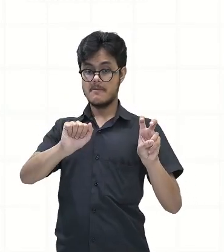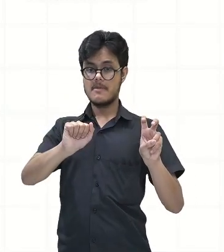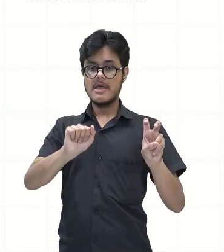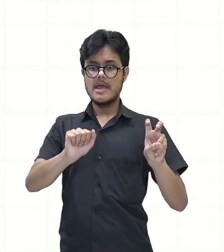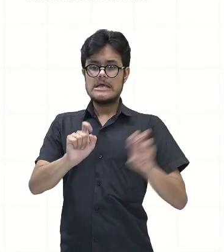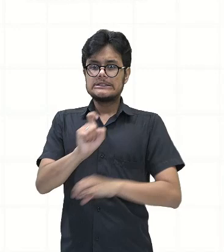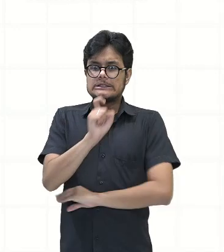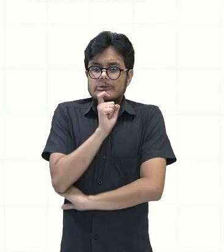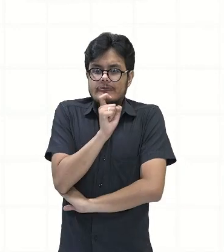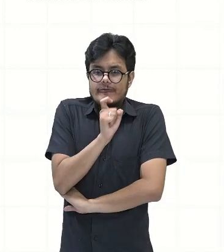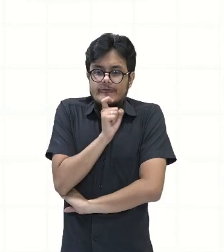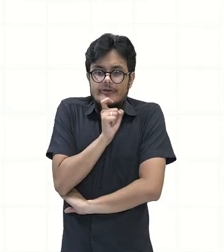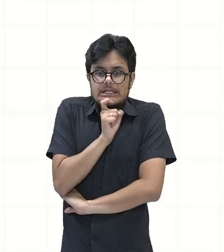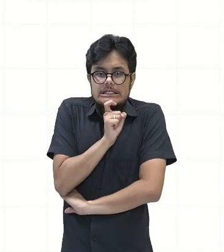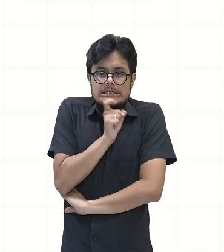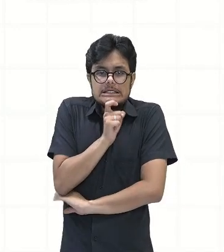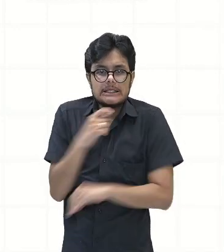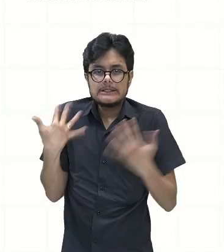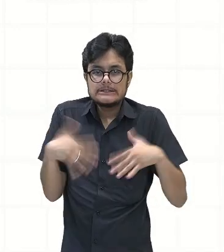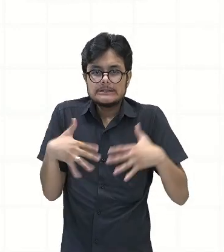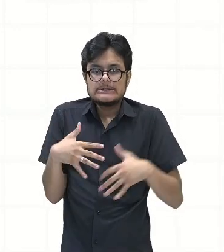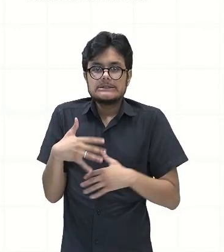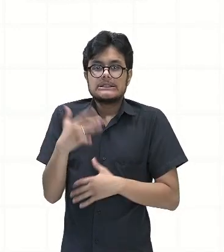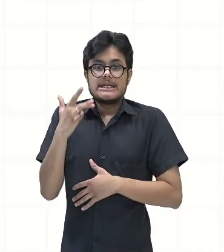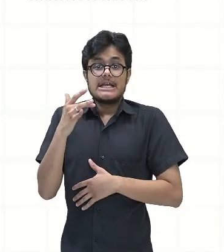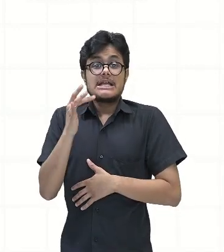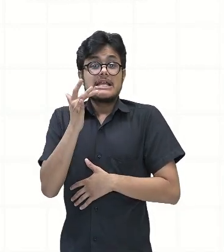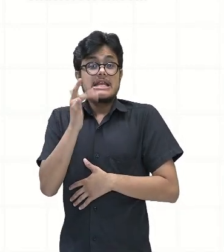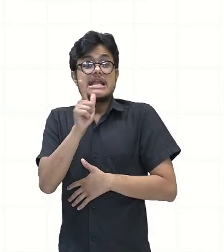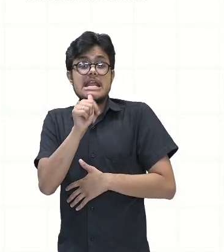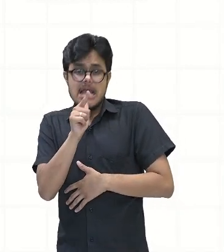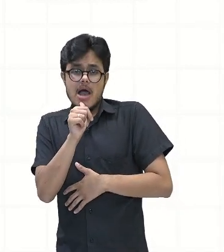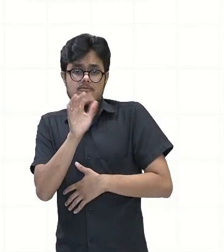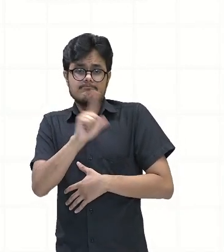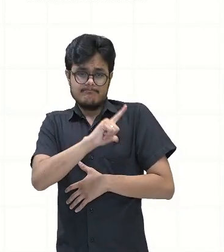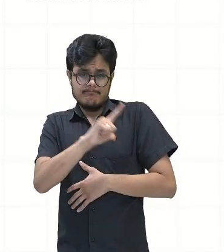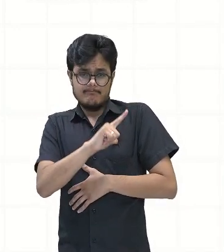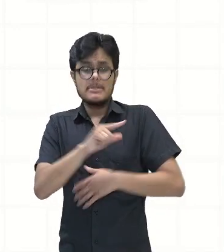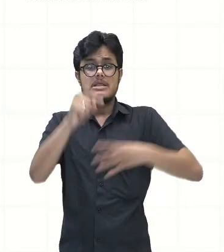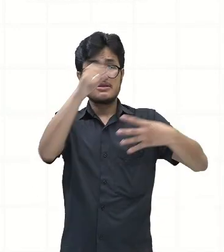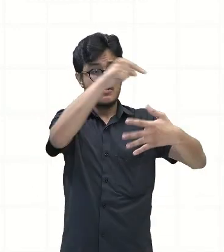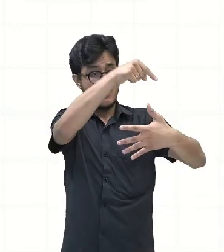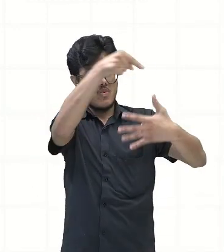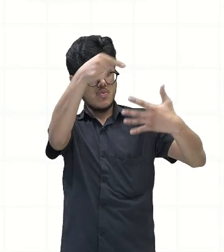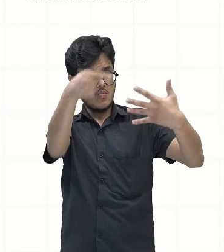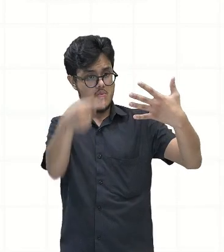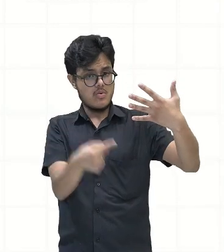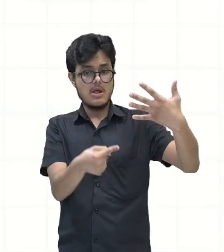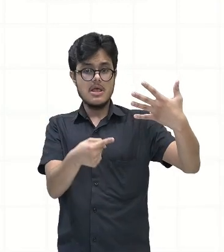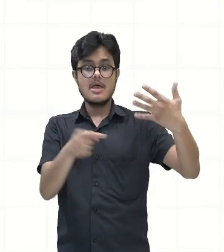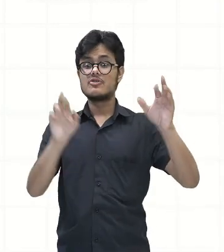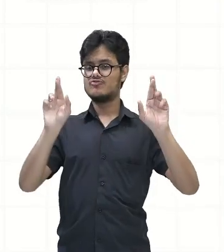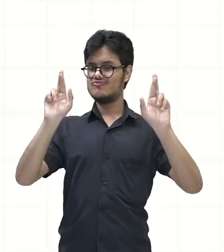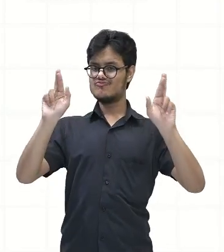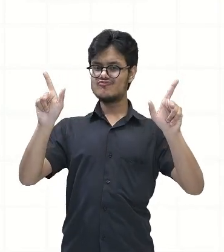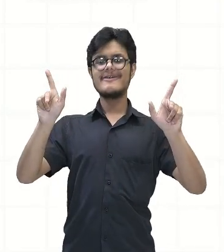fria e úmida. Então, essas massas de ar, elas vão ter comportamentos diferenciados no